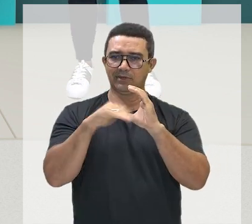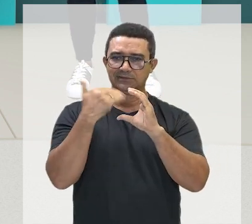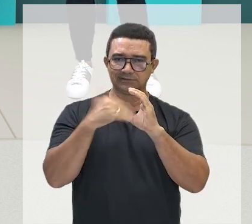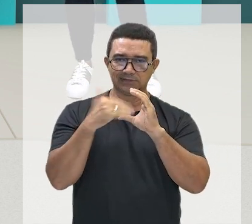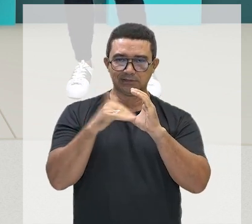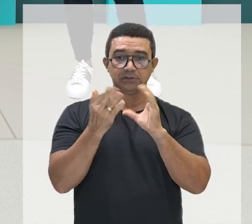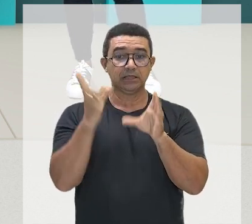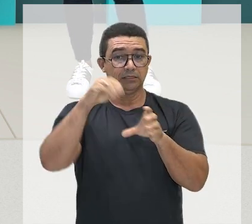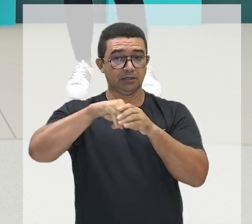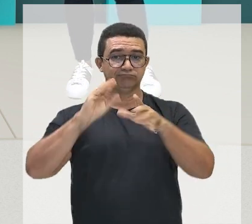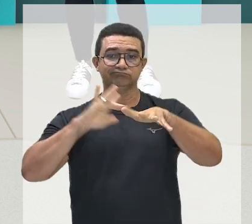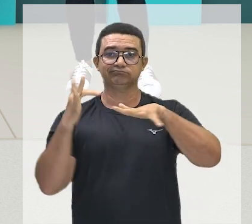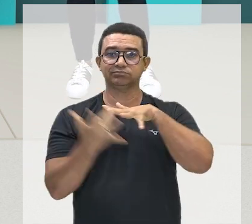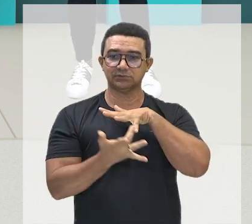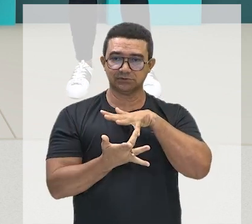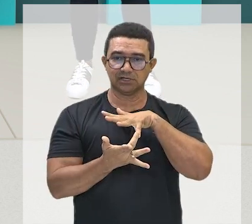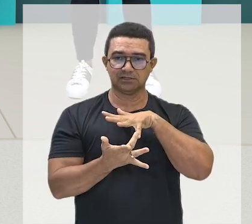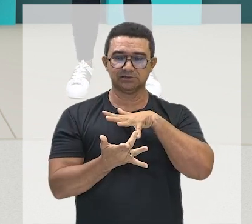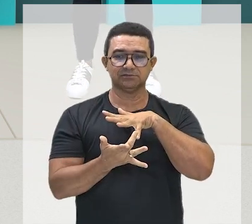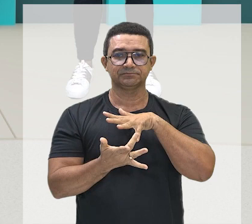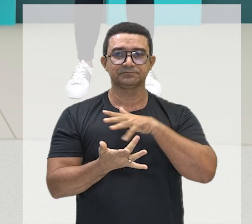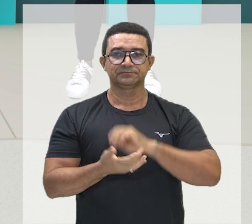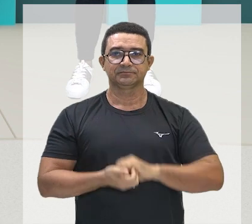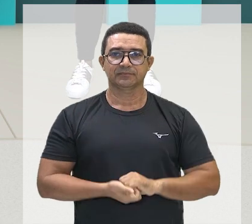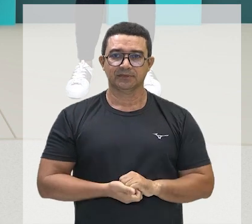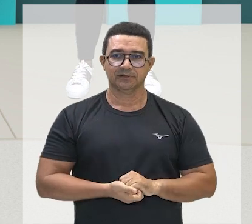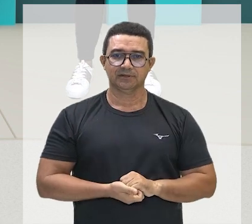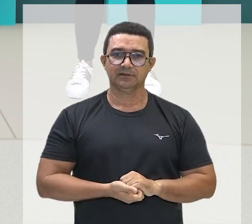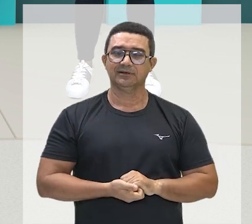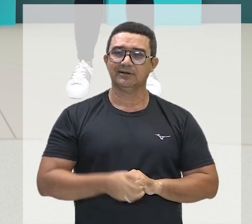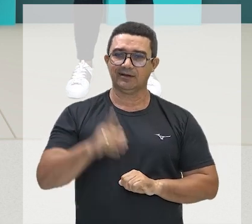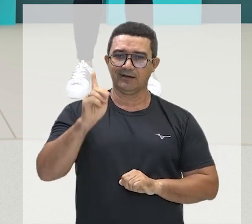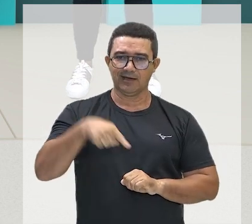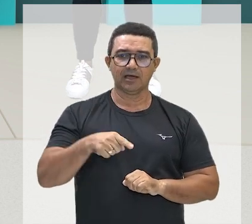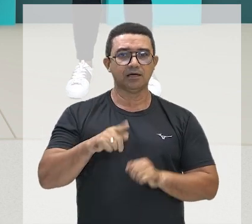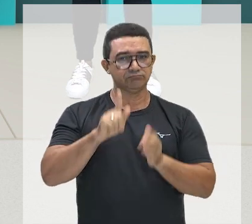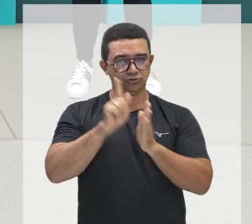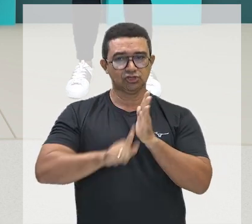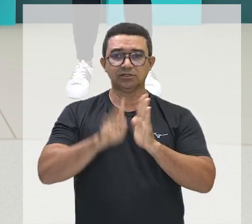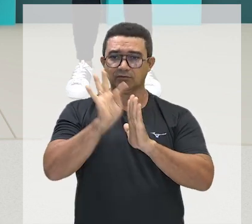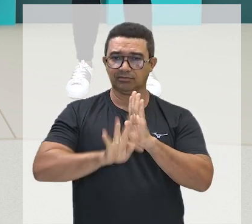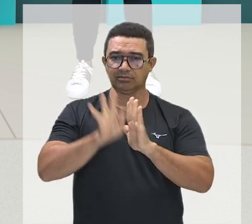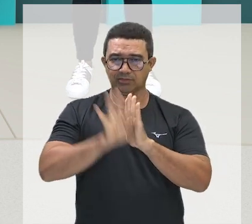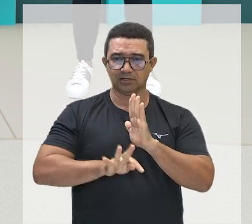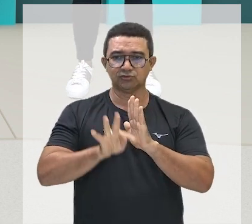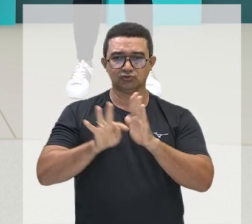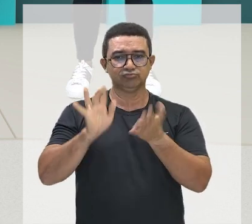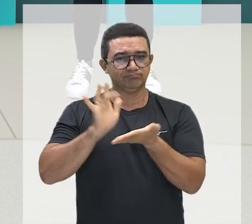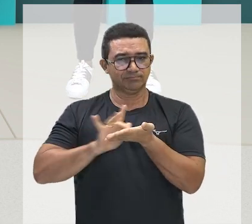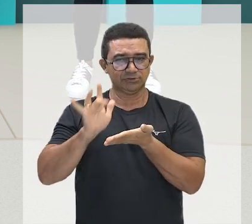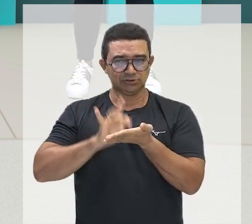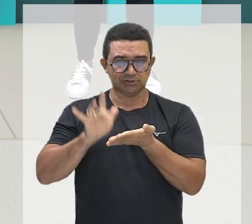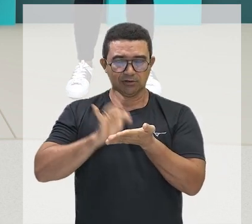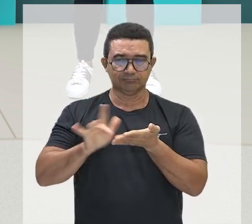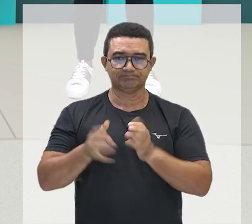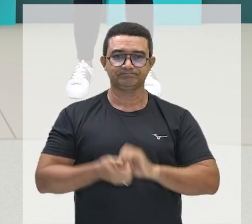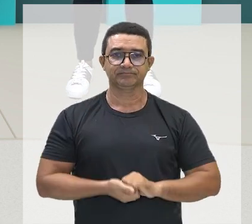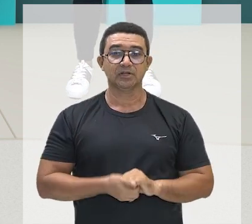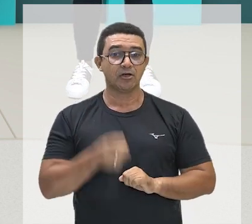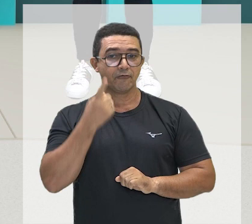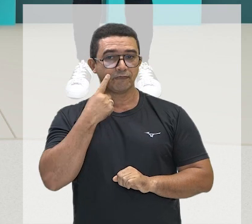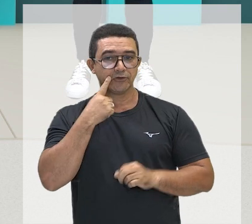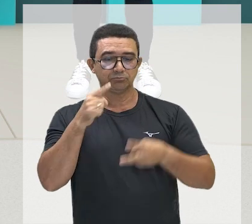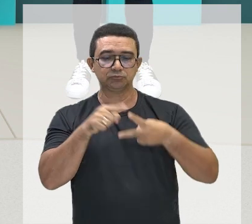plataformas, nessas redes sociais, são gêneros textuais, ok? Então, nós temos dois exemplos aqui. Quais